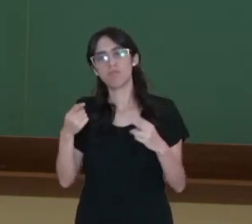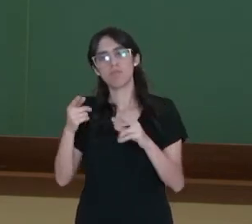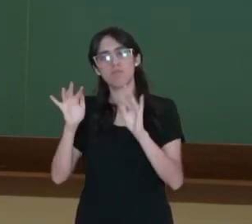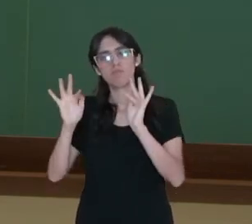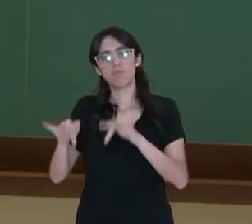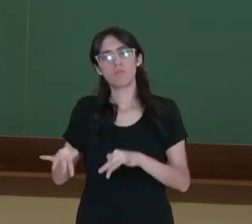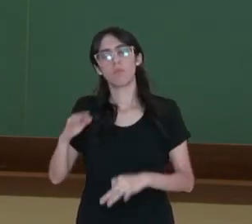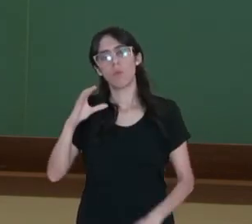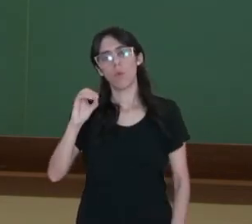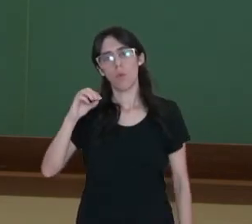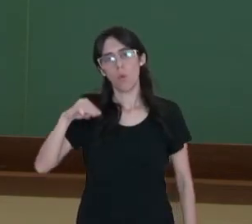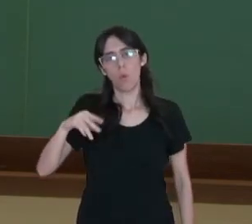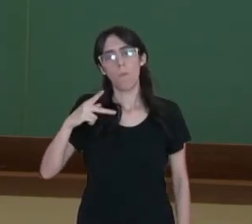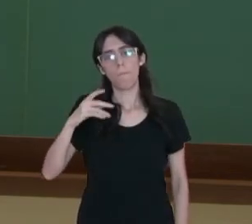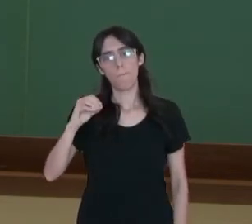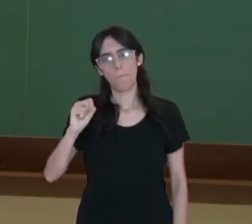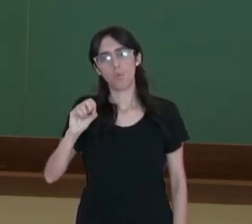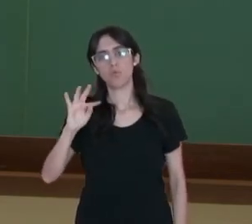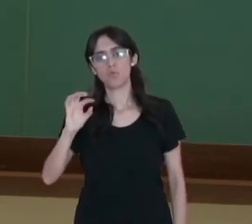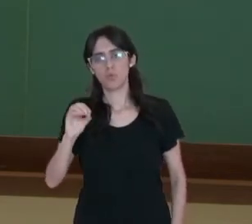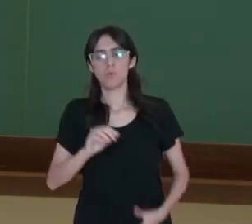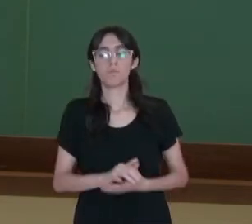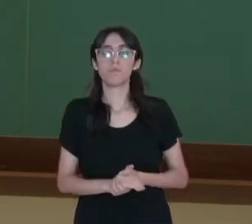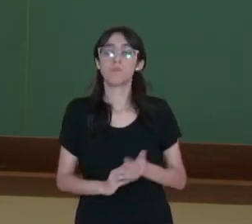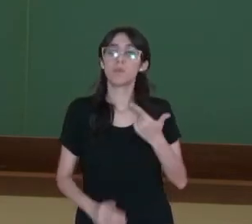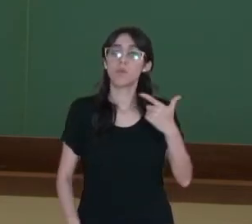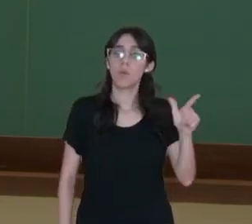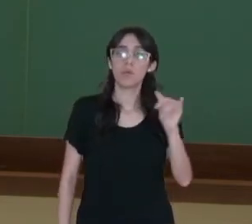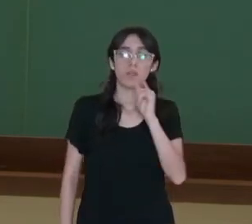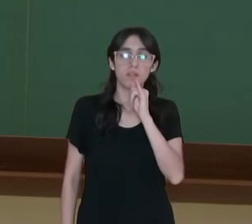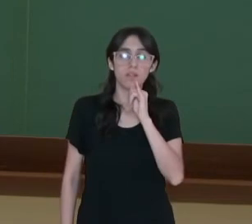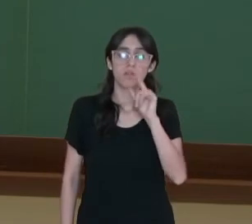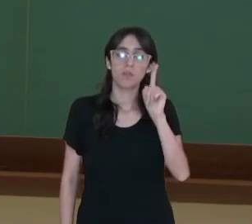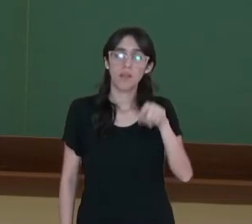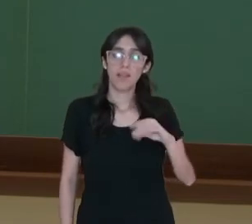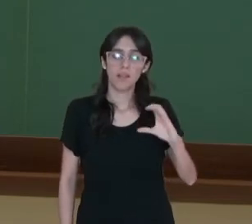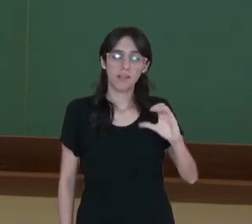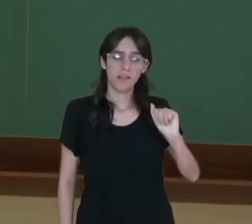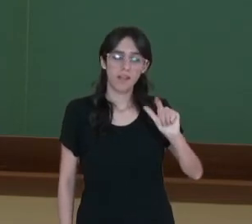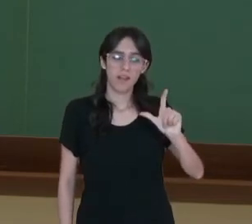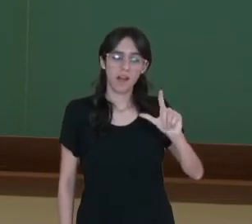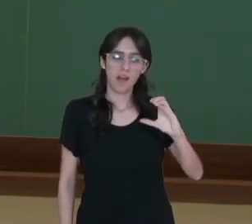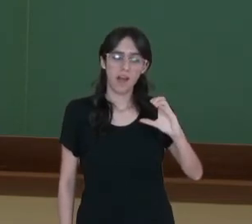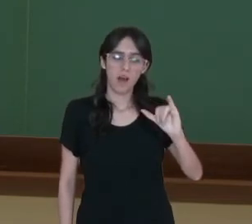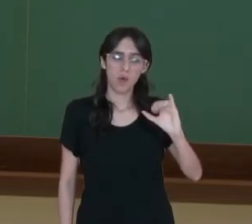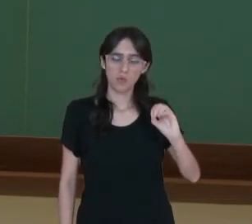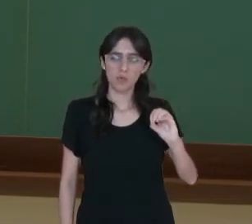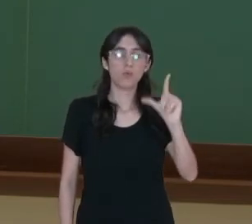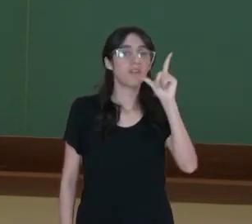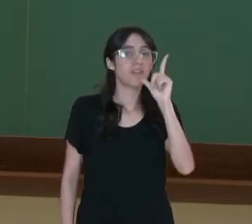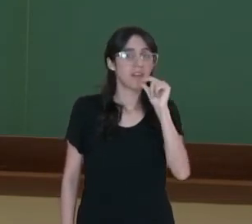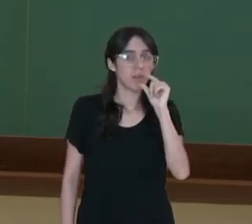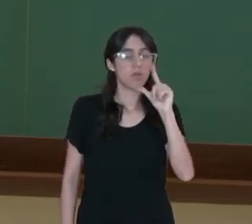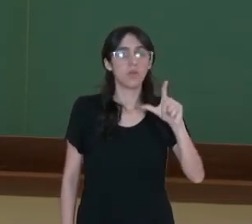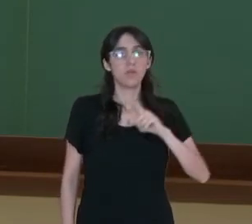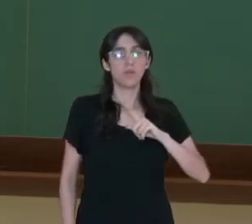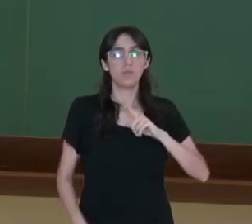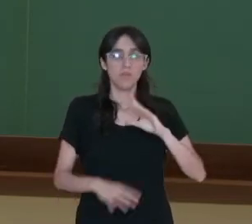simples formando um composto. Outro exemplo, a reação do óxido de cálcio com a água que produz o hidróxido de